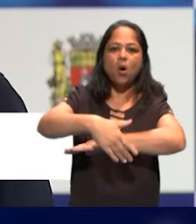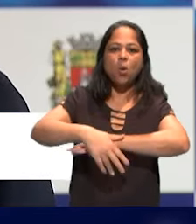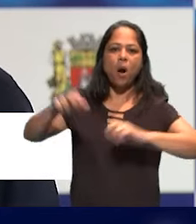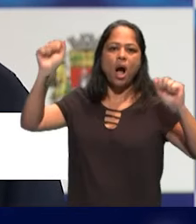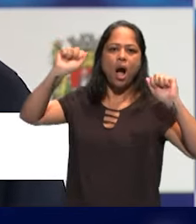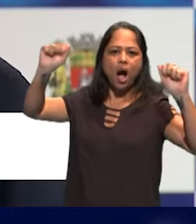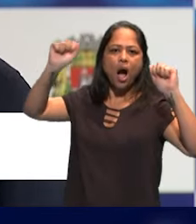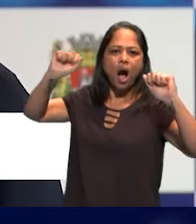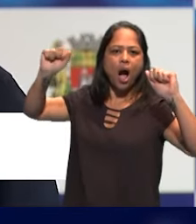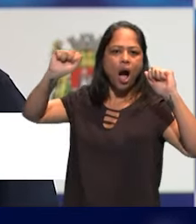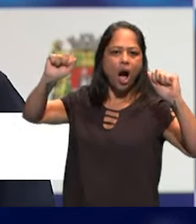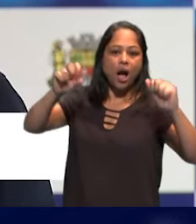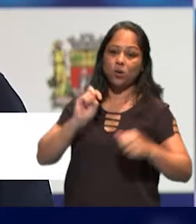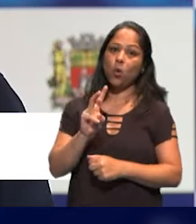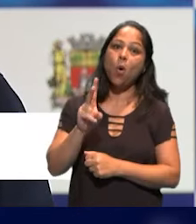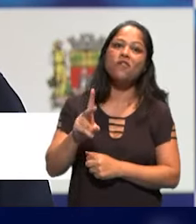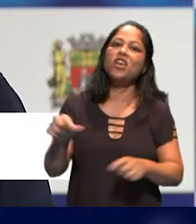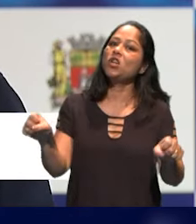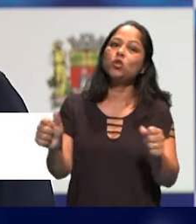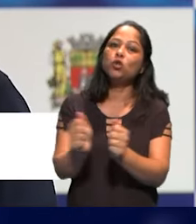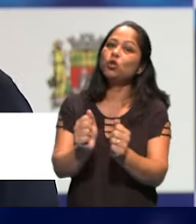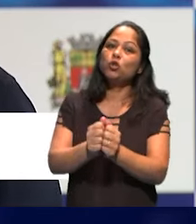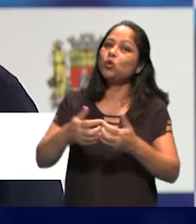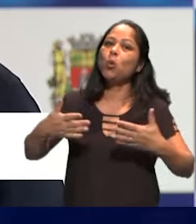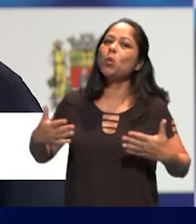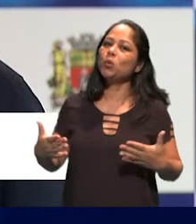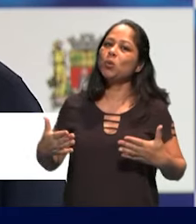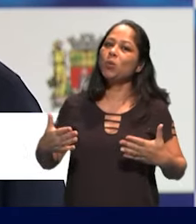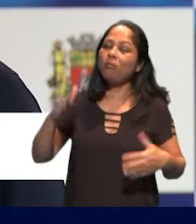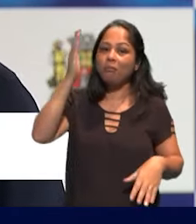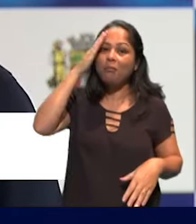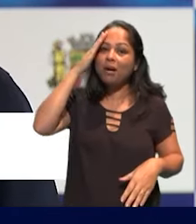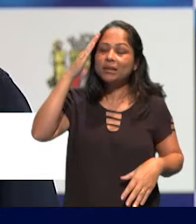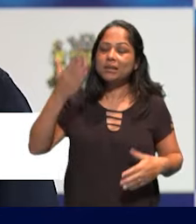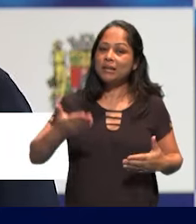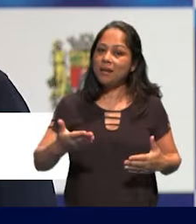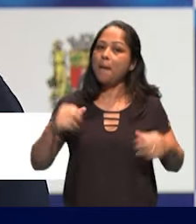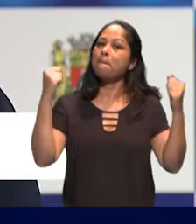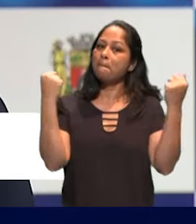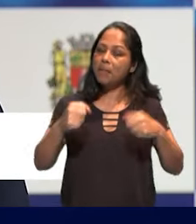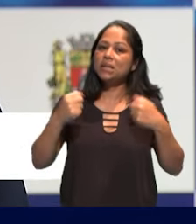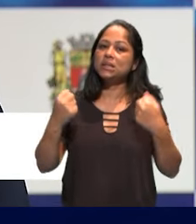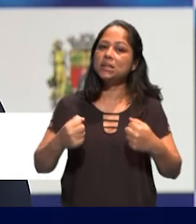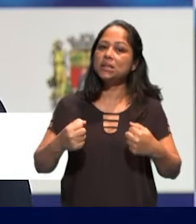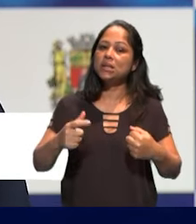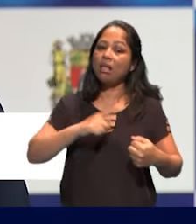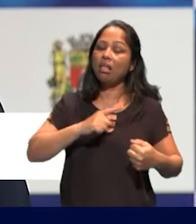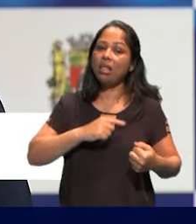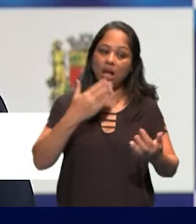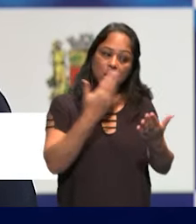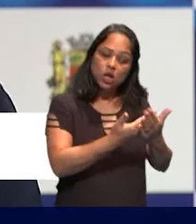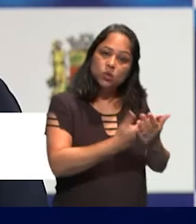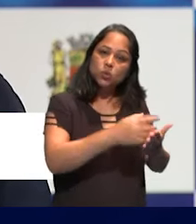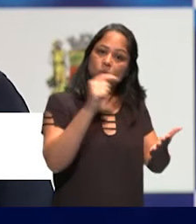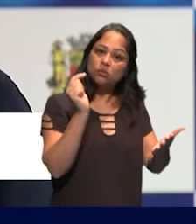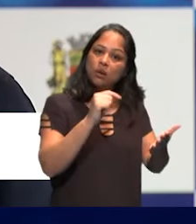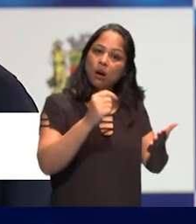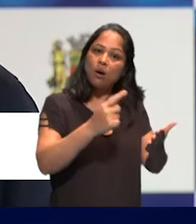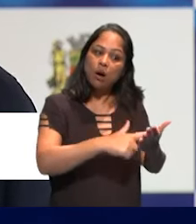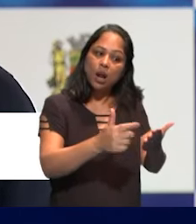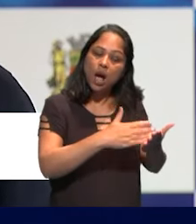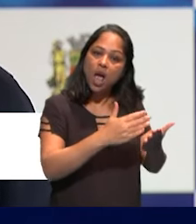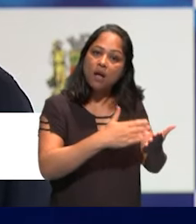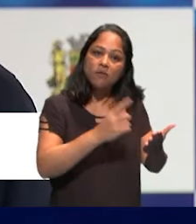ouvido vai nas duas é importante que você saiba disso então pense muito bem sabendo desse estudo agora dessa revista e para receber esta